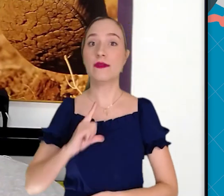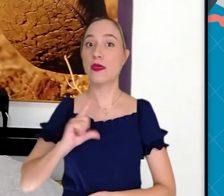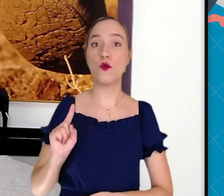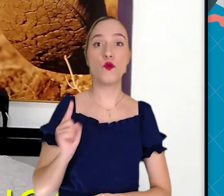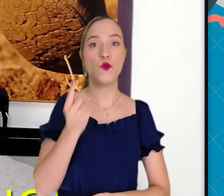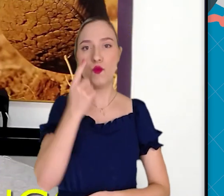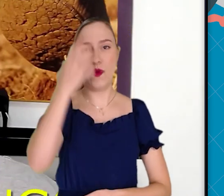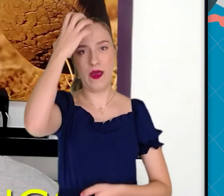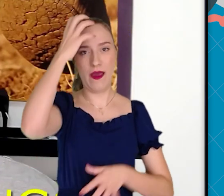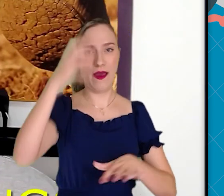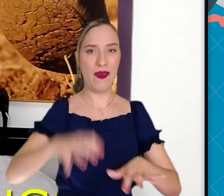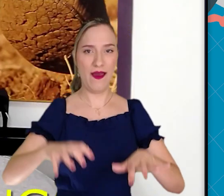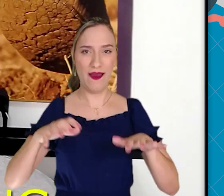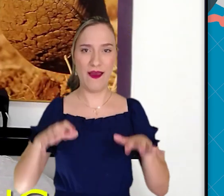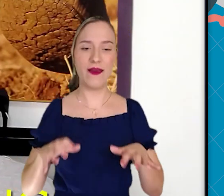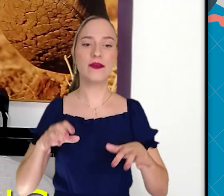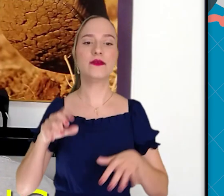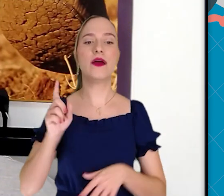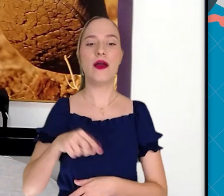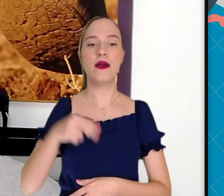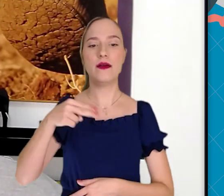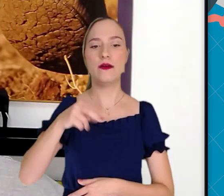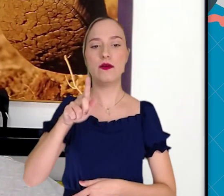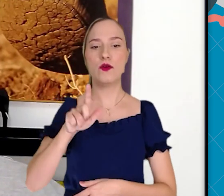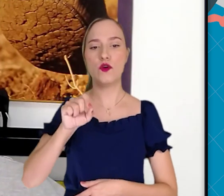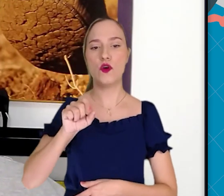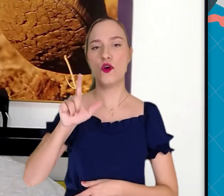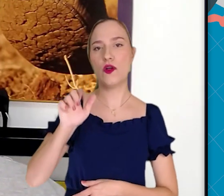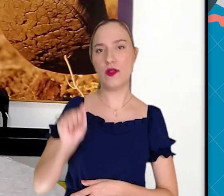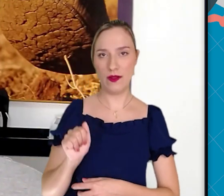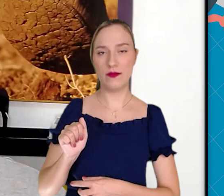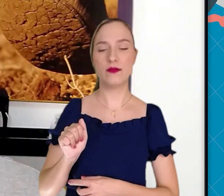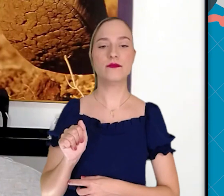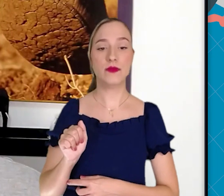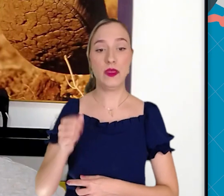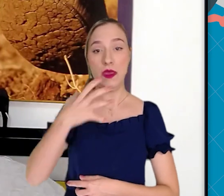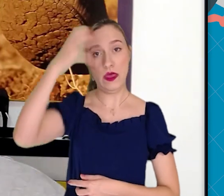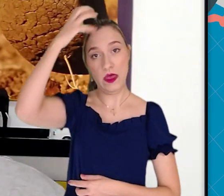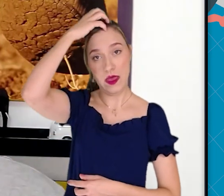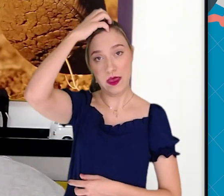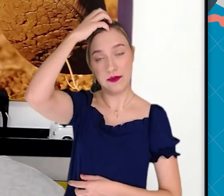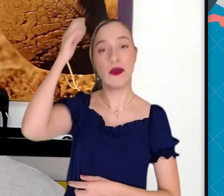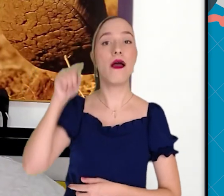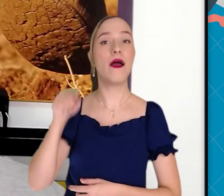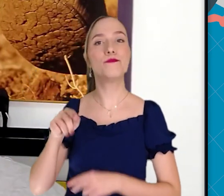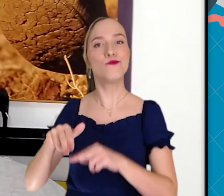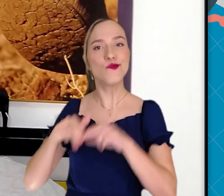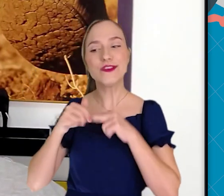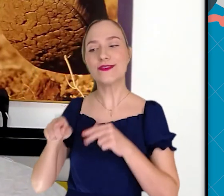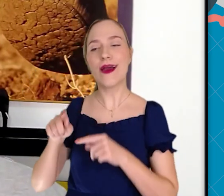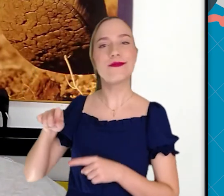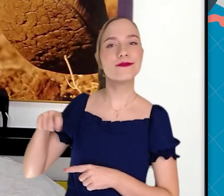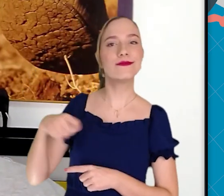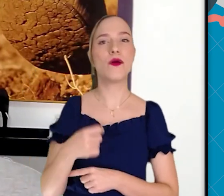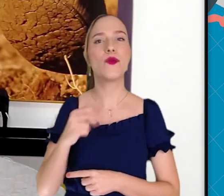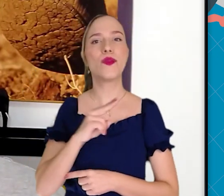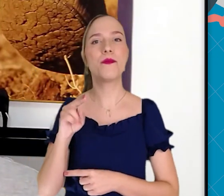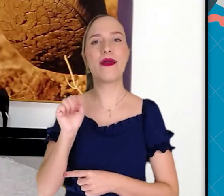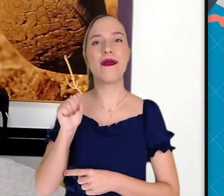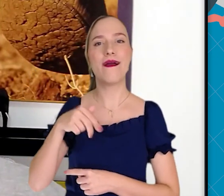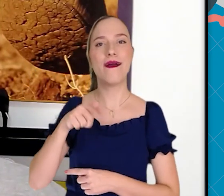reino que se chamava Reino do Ndongo. E o seu reino se chamava Angola. Daí onde surgiu o